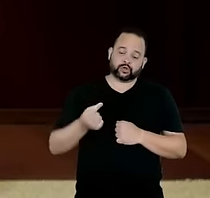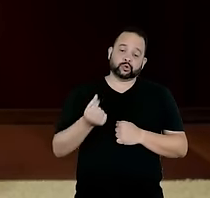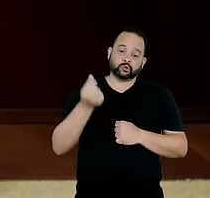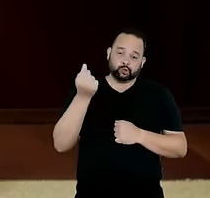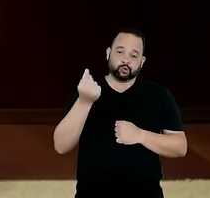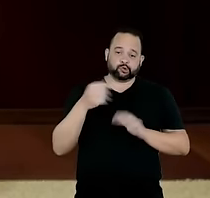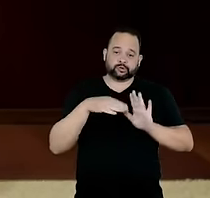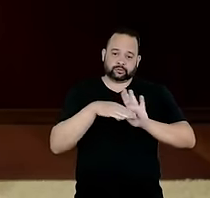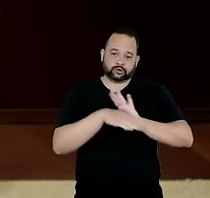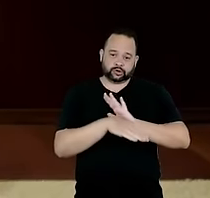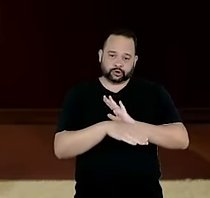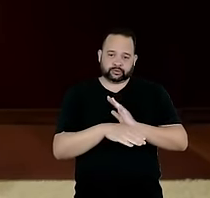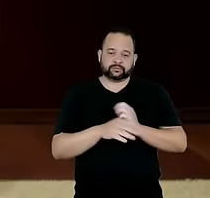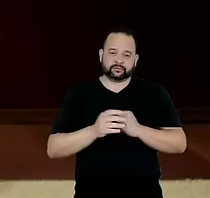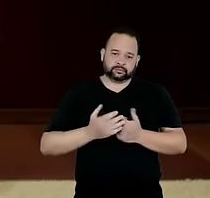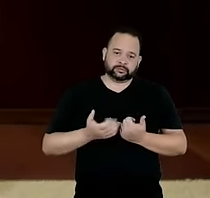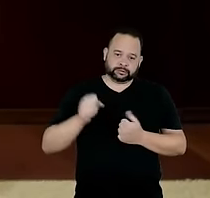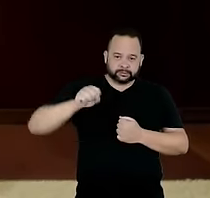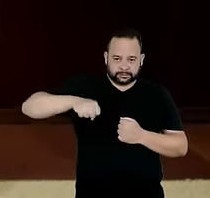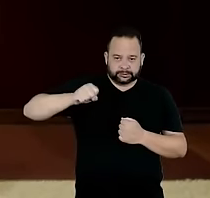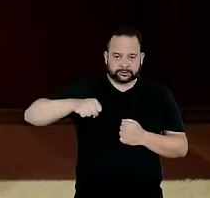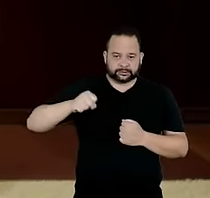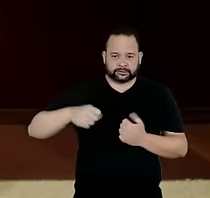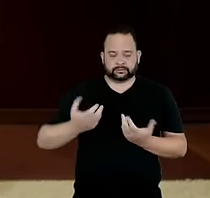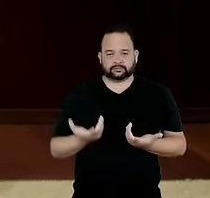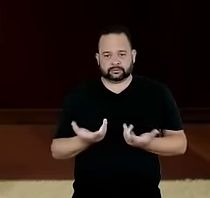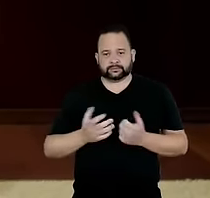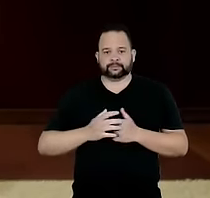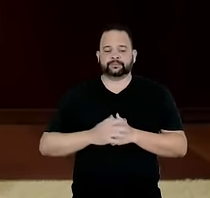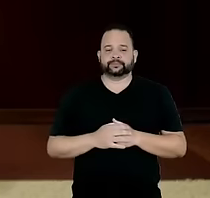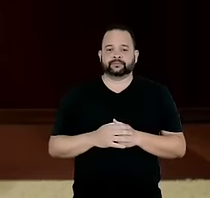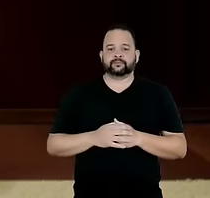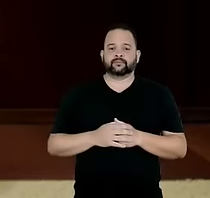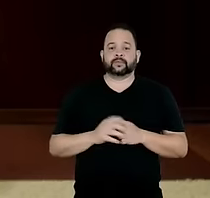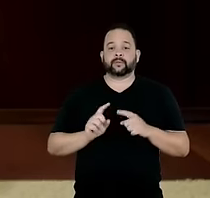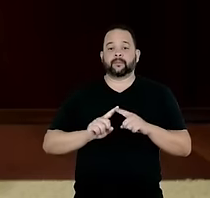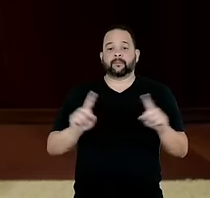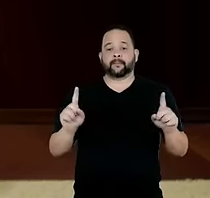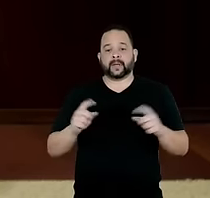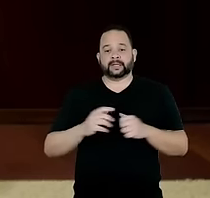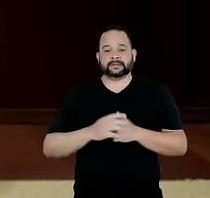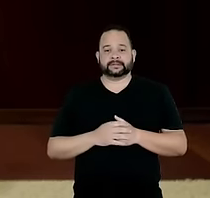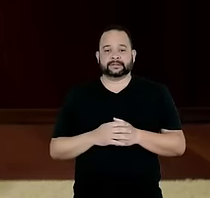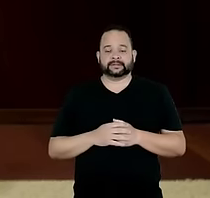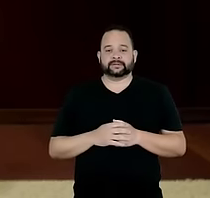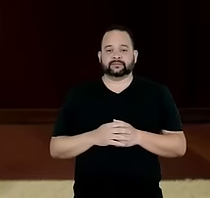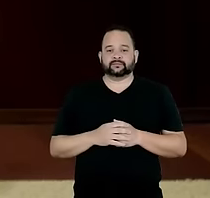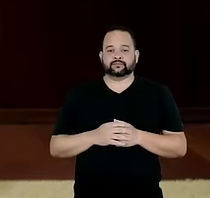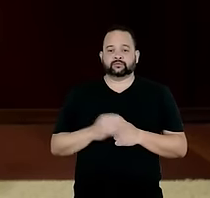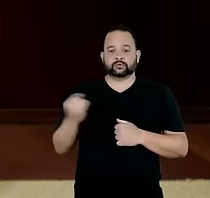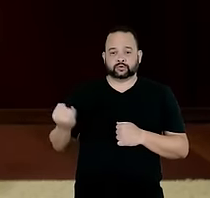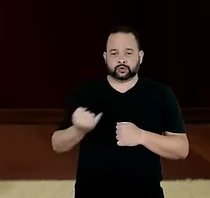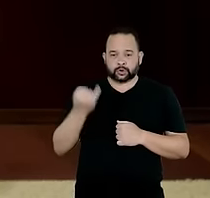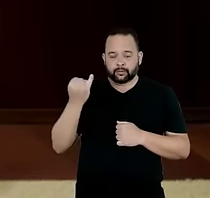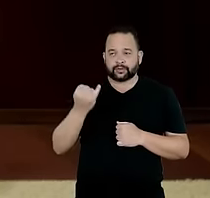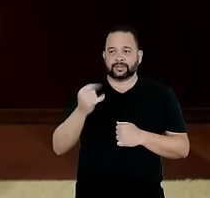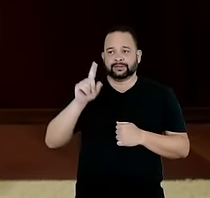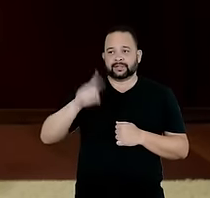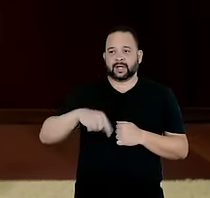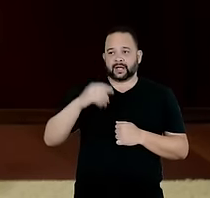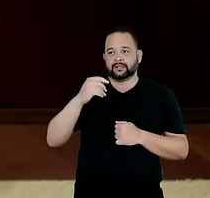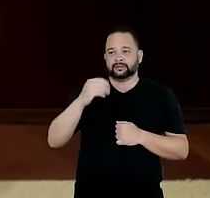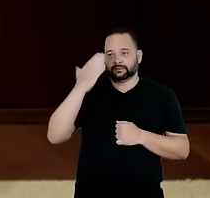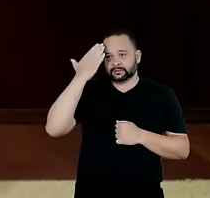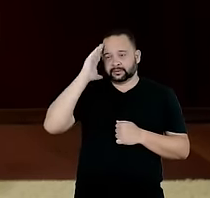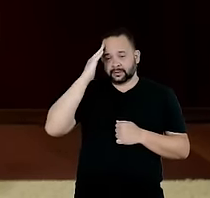eh adequado tem espaço no final das contas Mas a beleza que tá no desafio e no